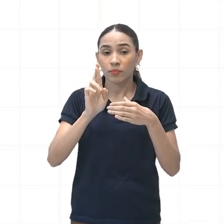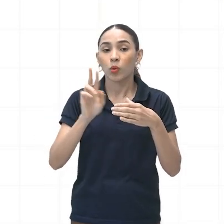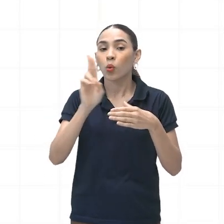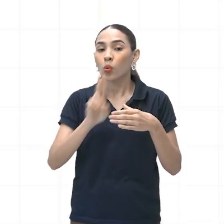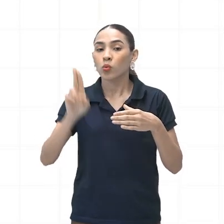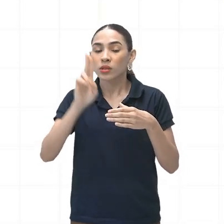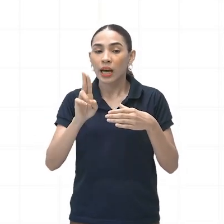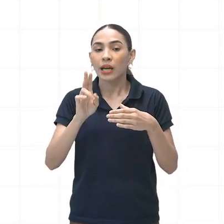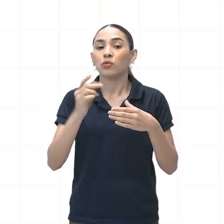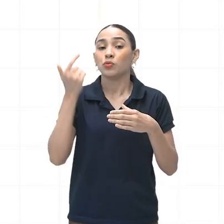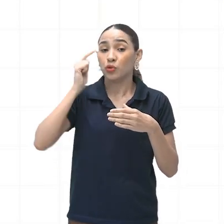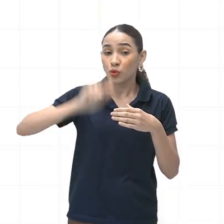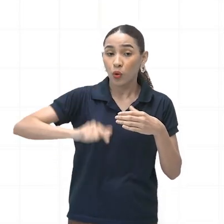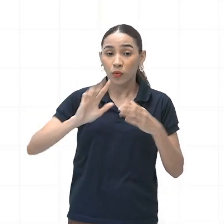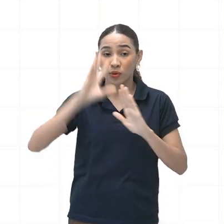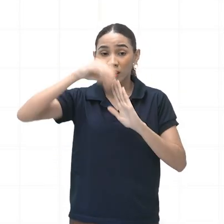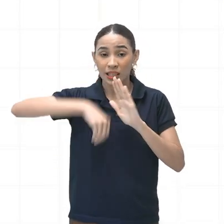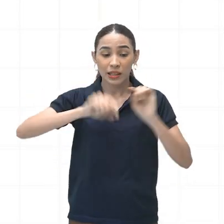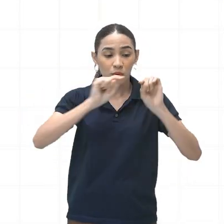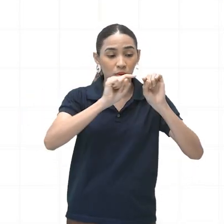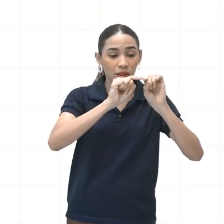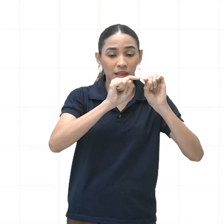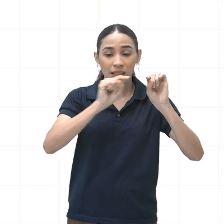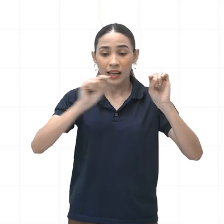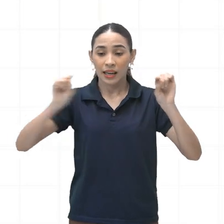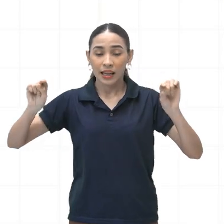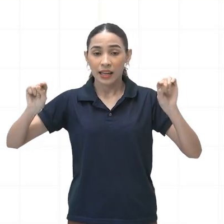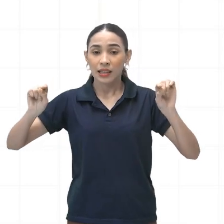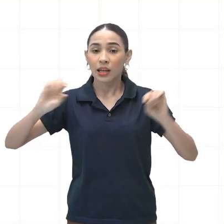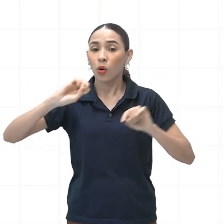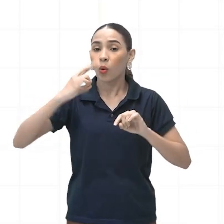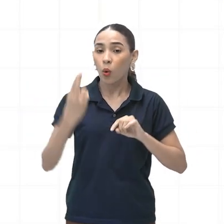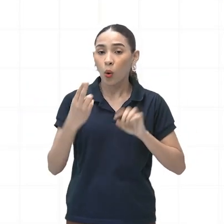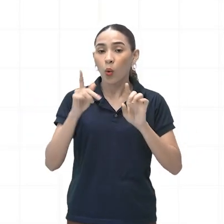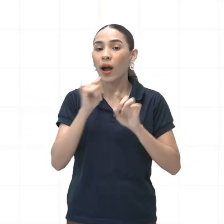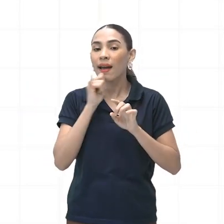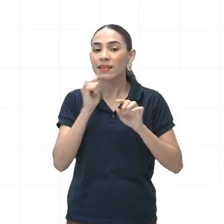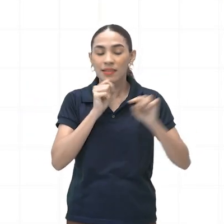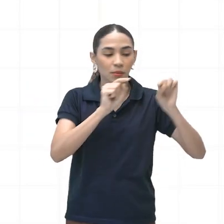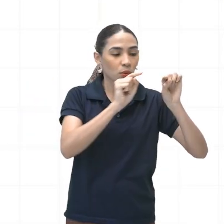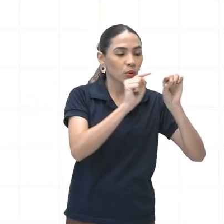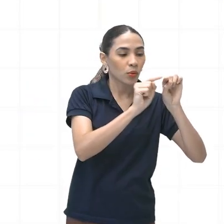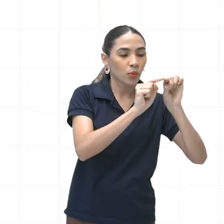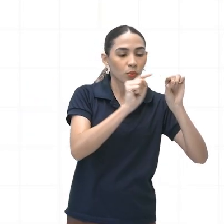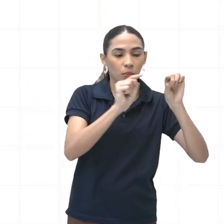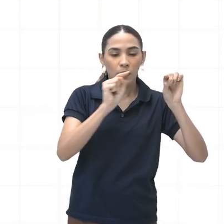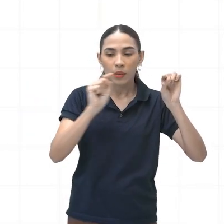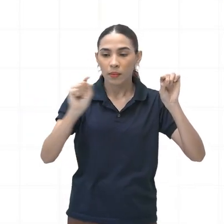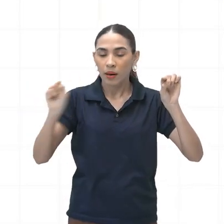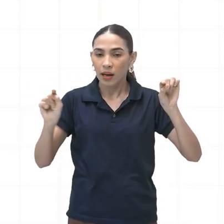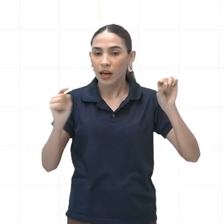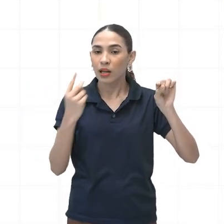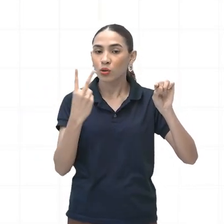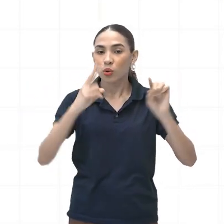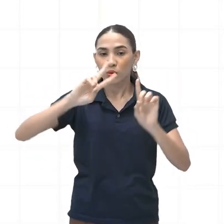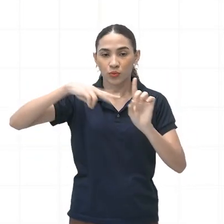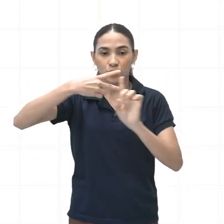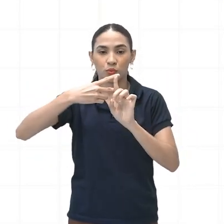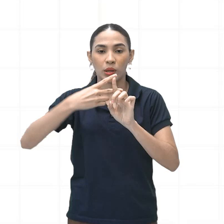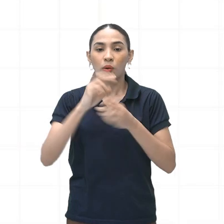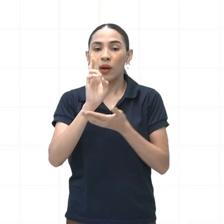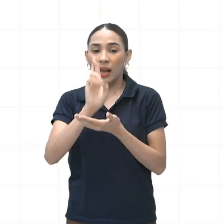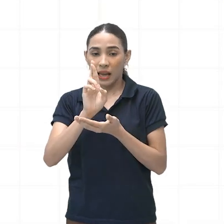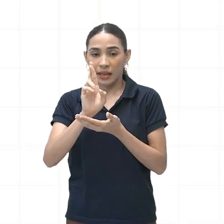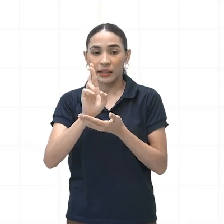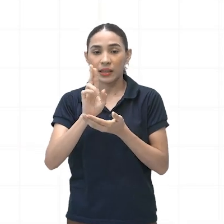utilizado duas vezes na reta, ou que nenhum ponto da reta represente dois números